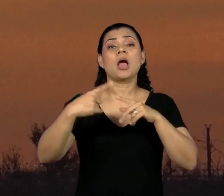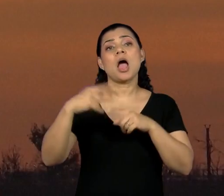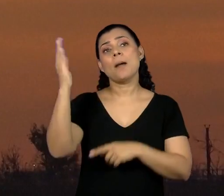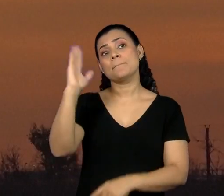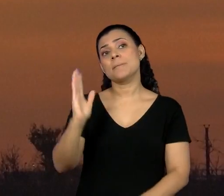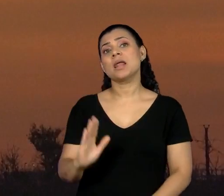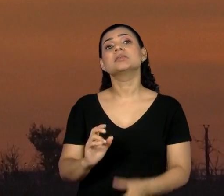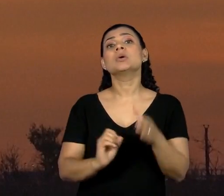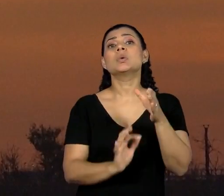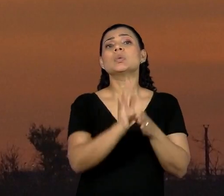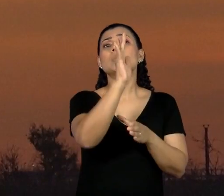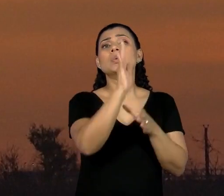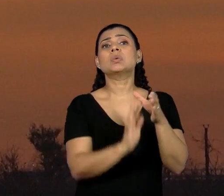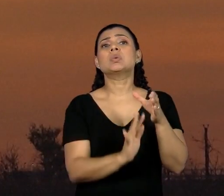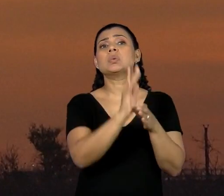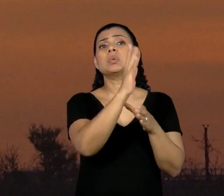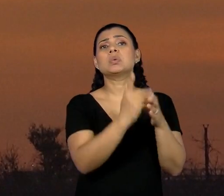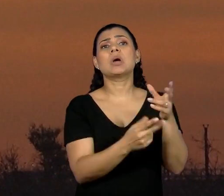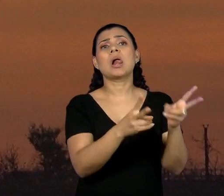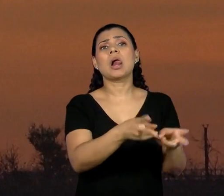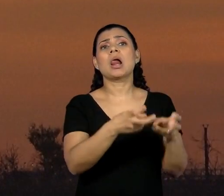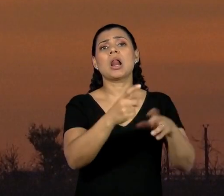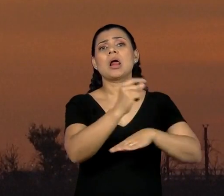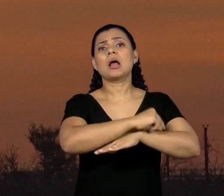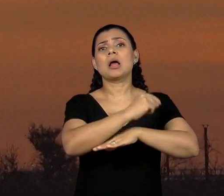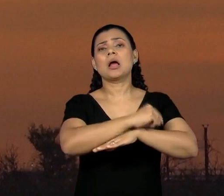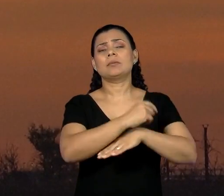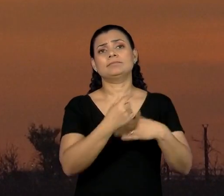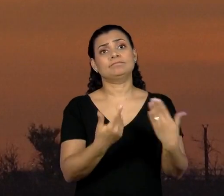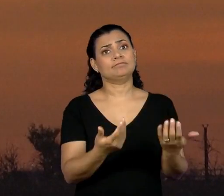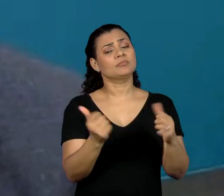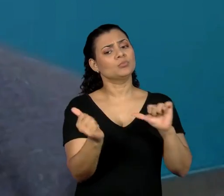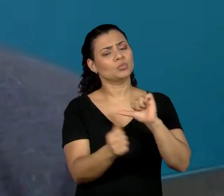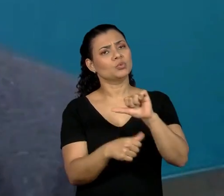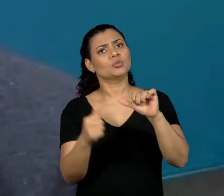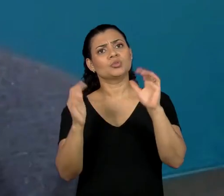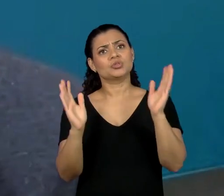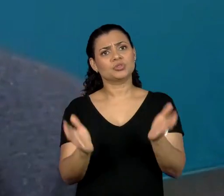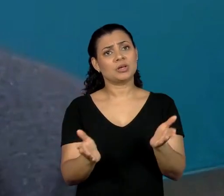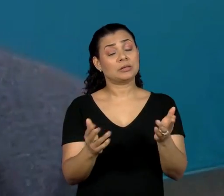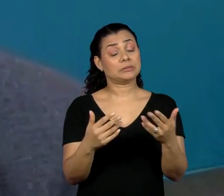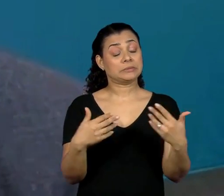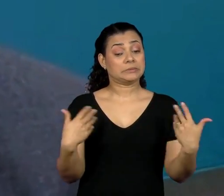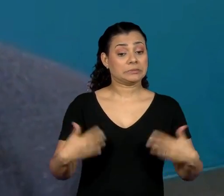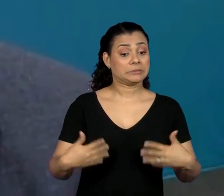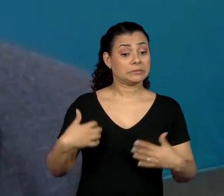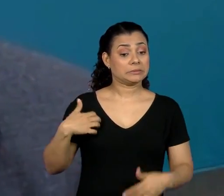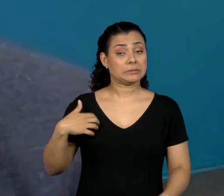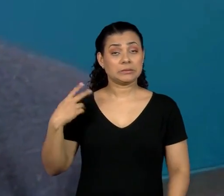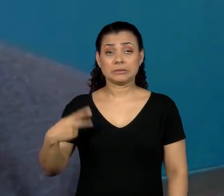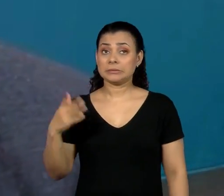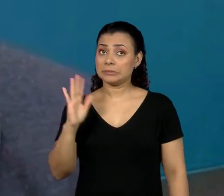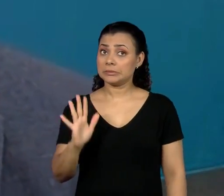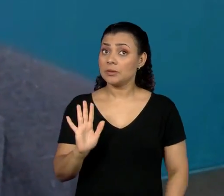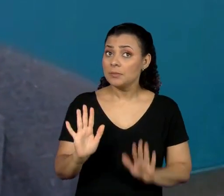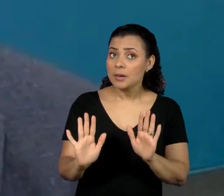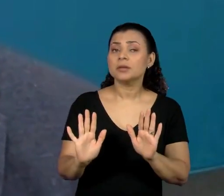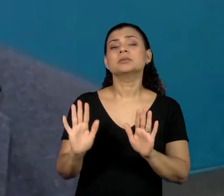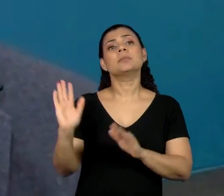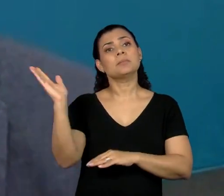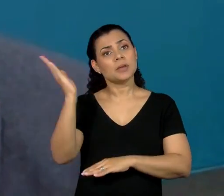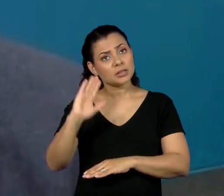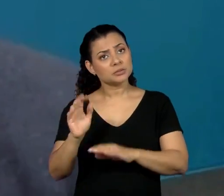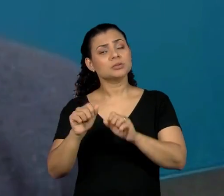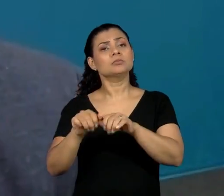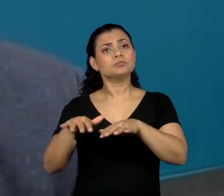entrar na OPEP, nesse clube de petroleiros. Isso nublou bastante as boas notícias do Brasil, mas depois o Brasil, ao longo da